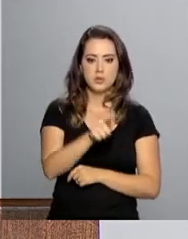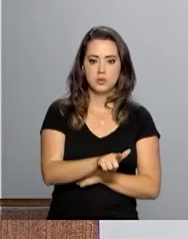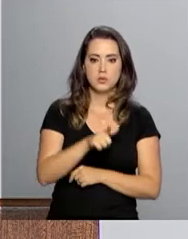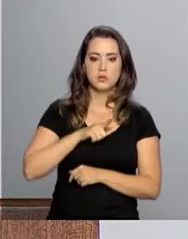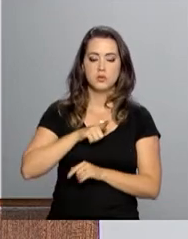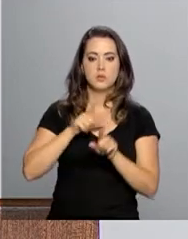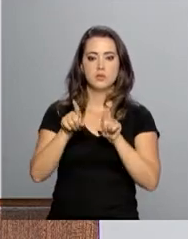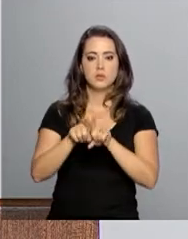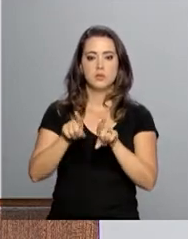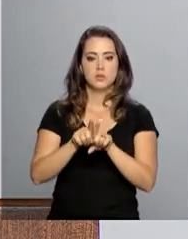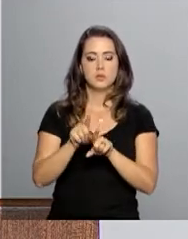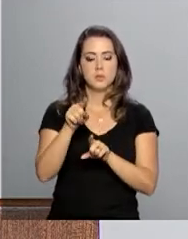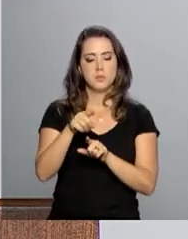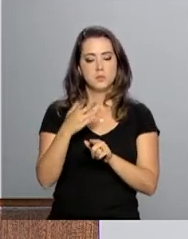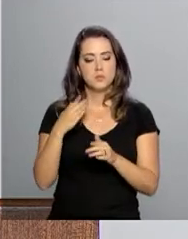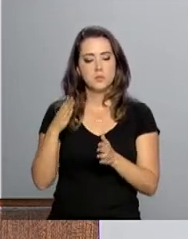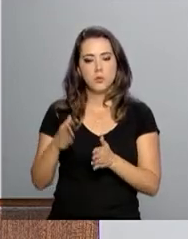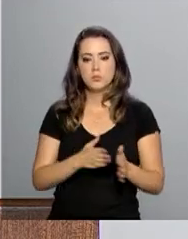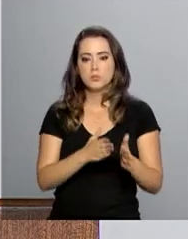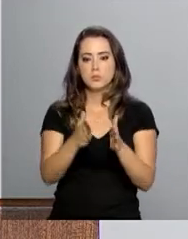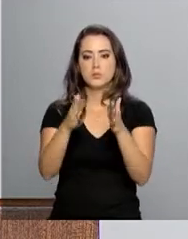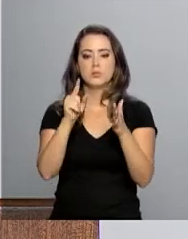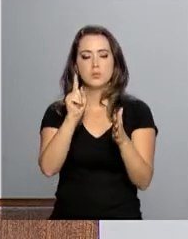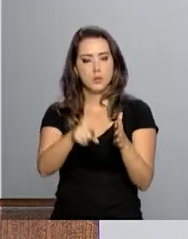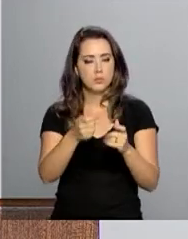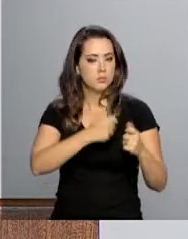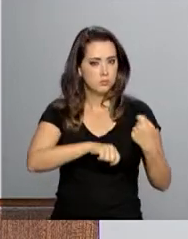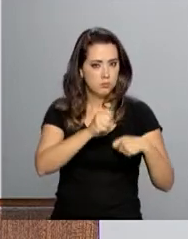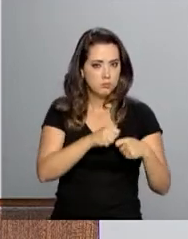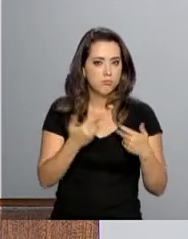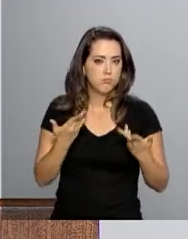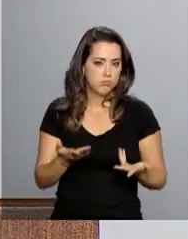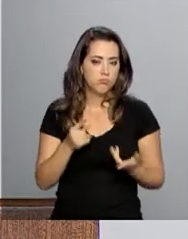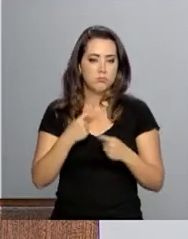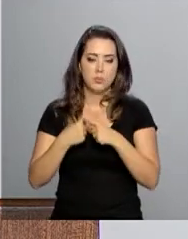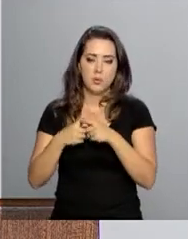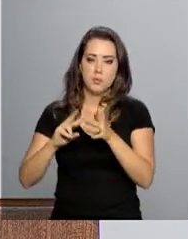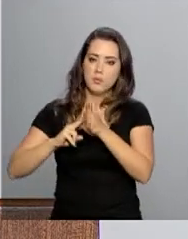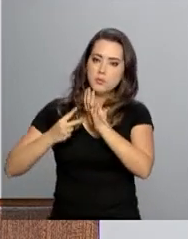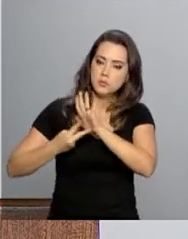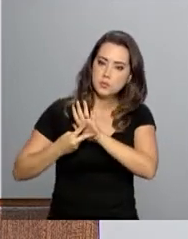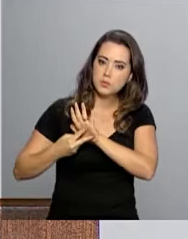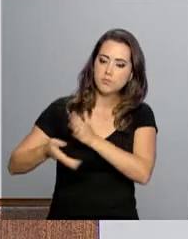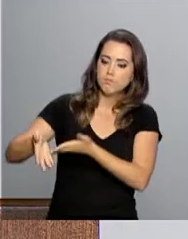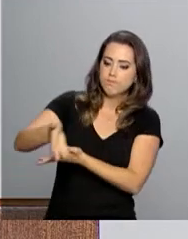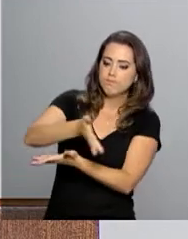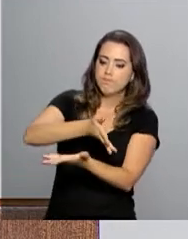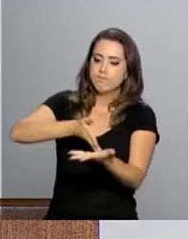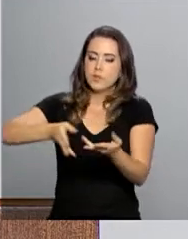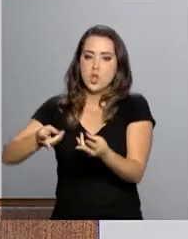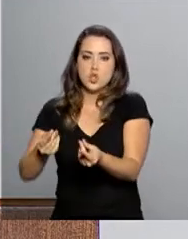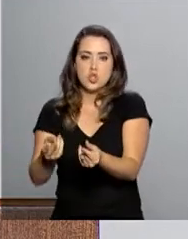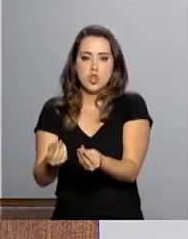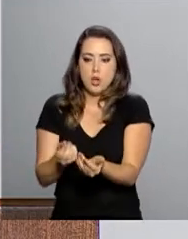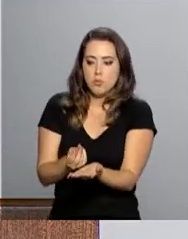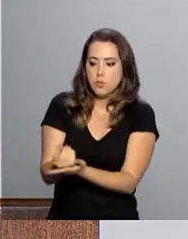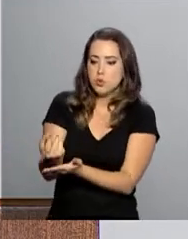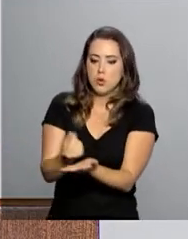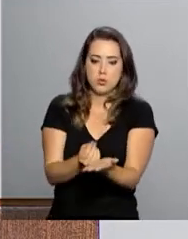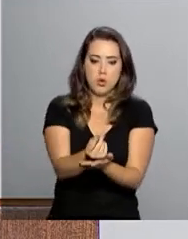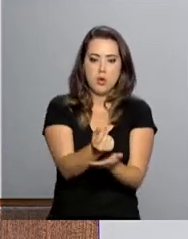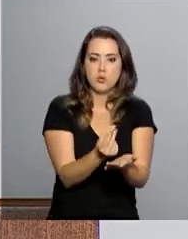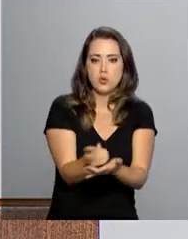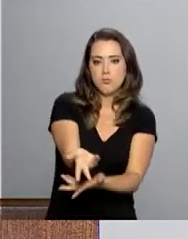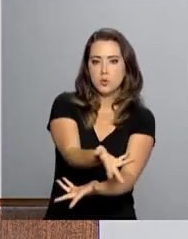tem também uma vertente econômica. Isto significa circulação do dinheiro.